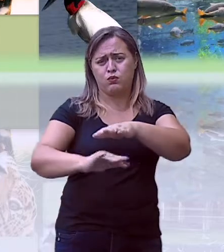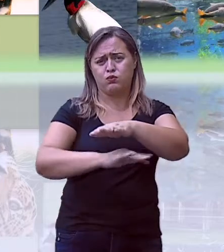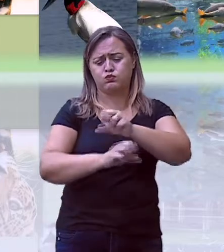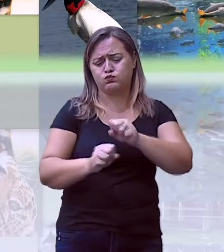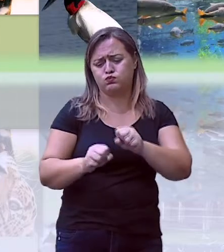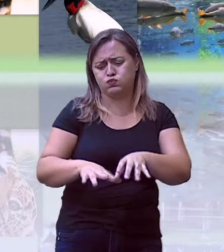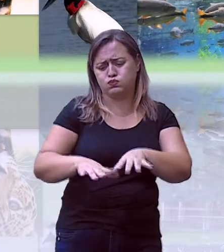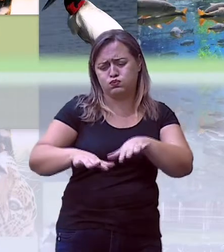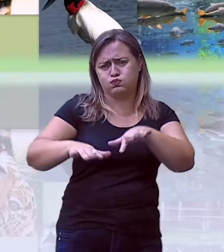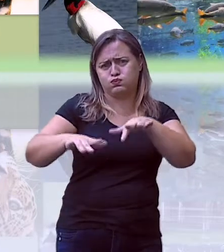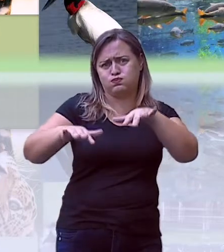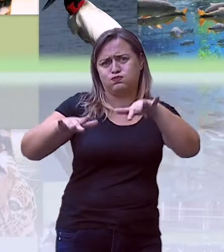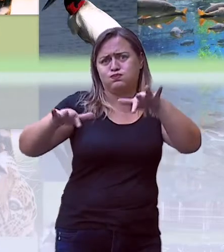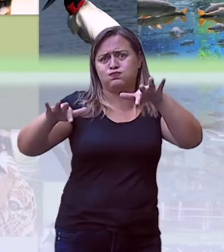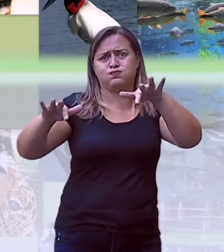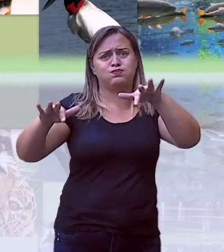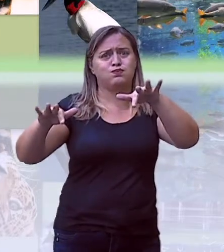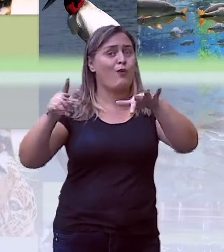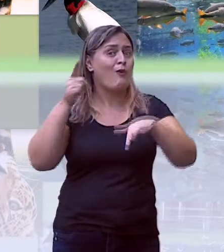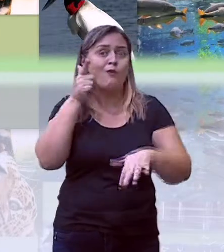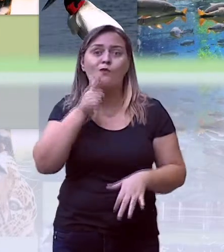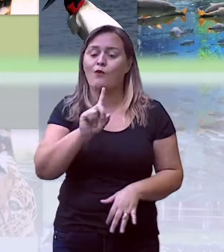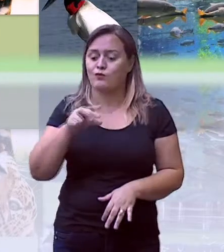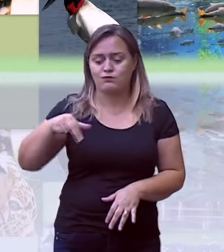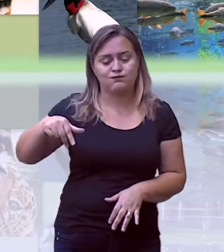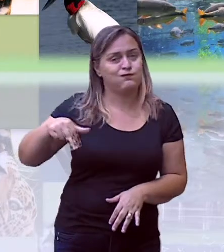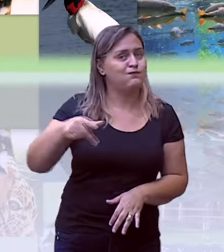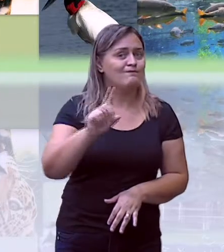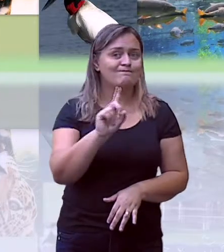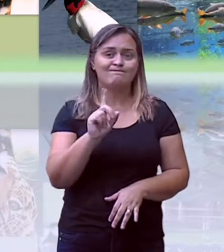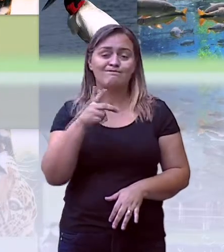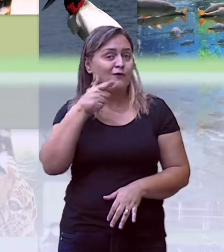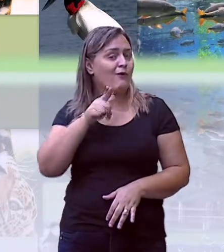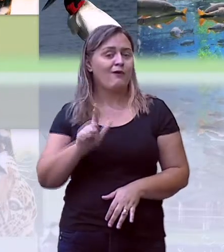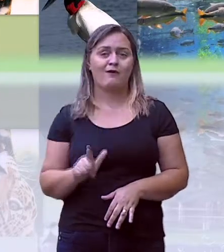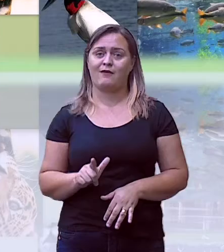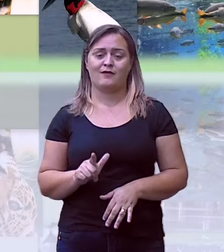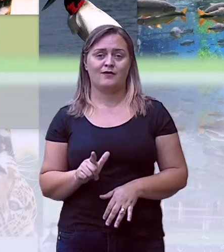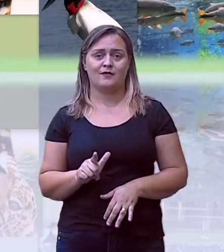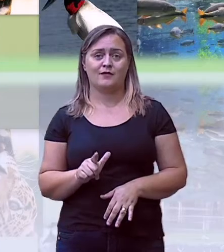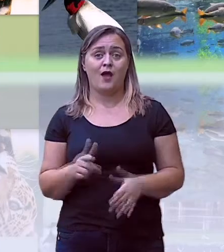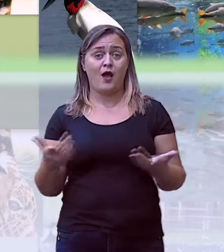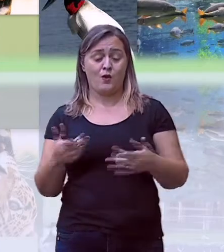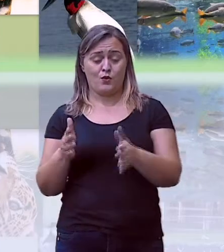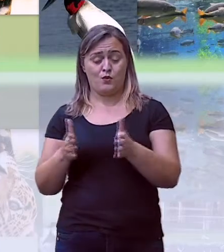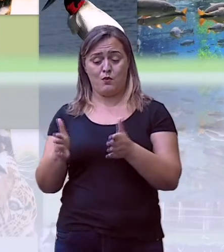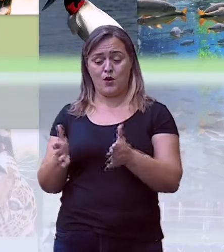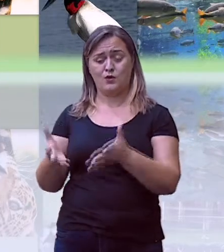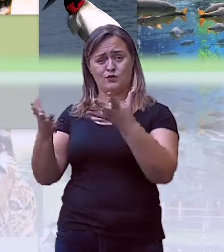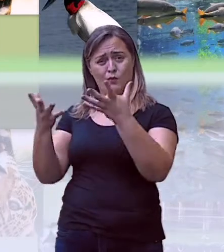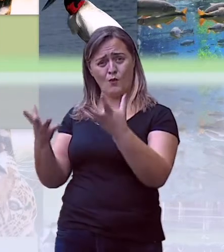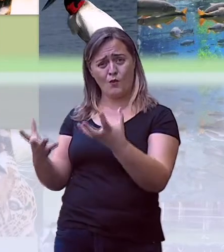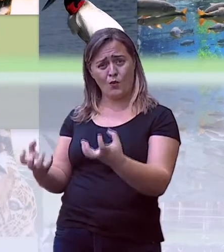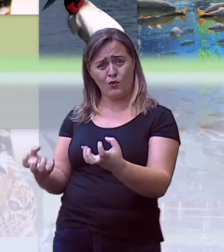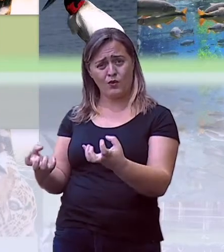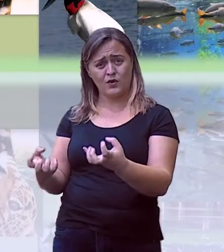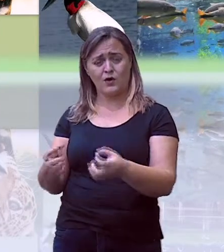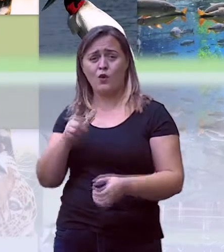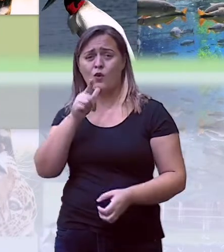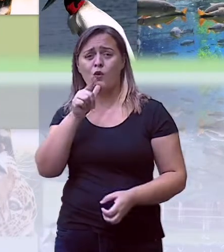intransitável por terra. Enquanto no período da seca, no inverno, os rios secam e sobra o